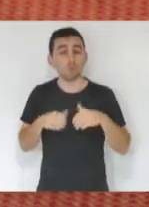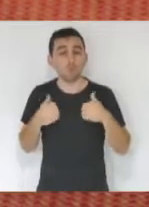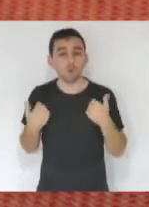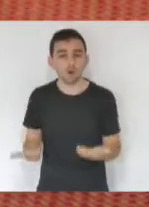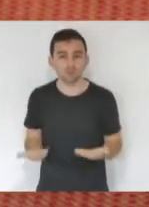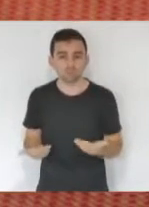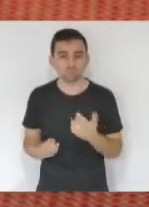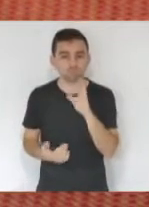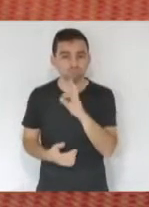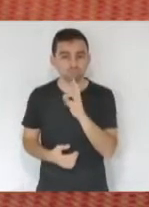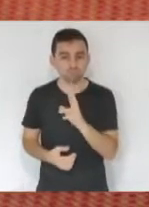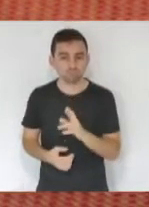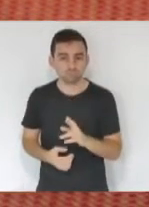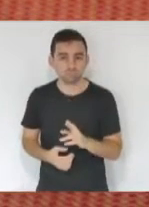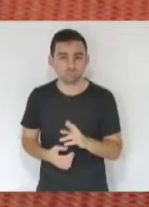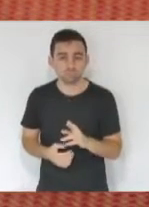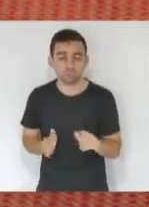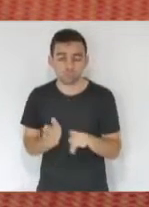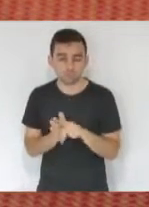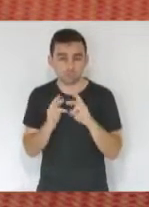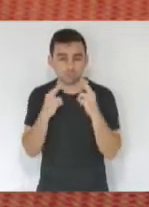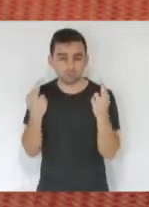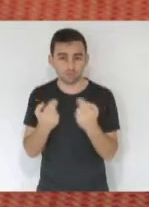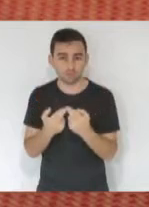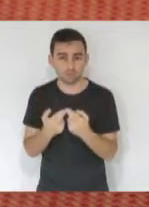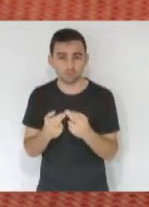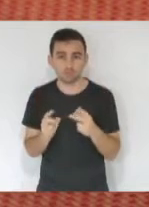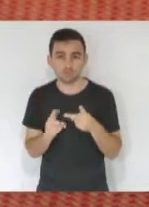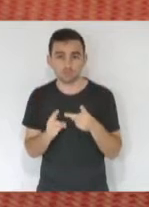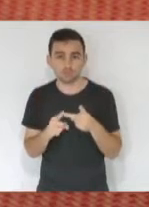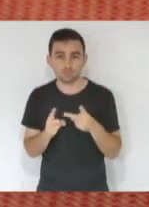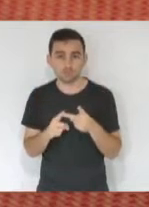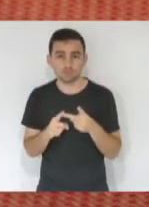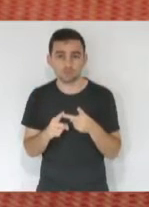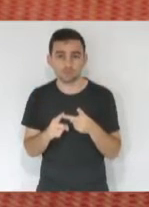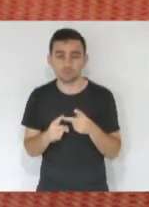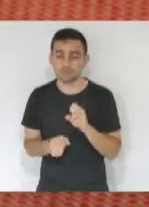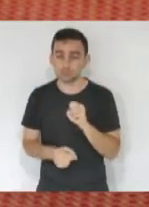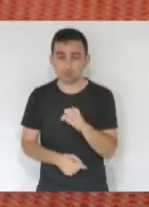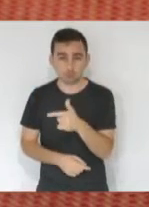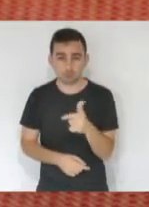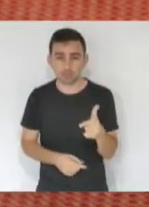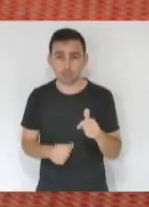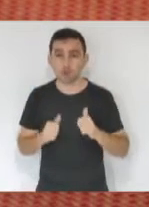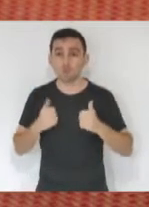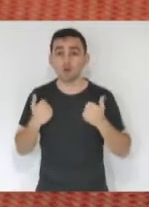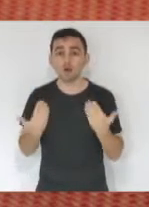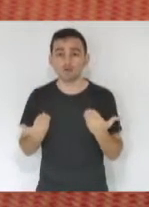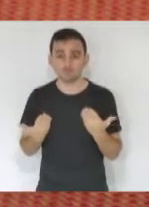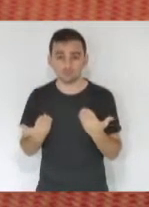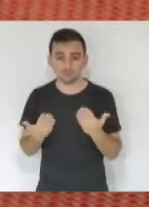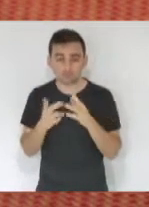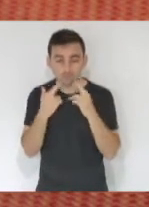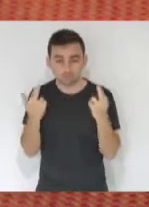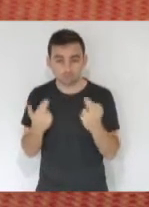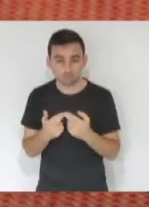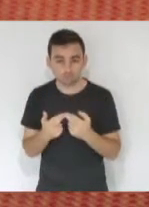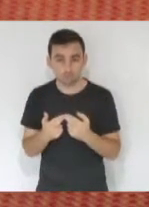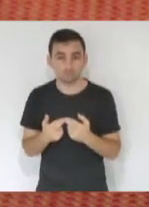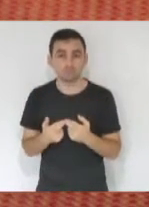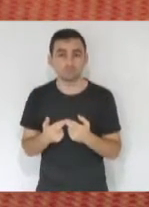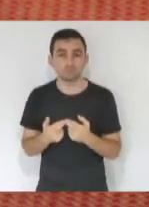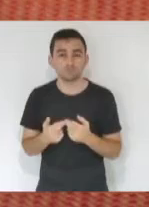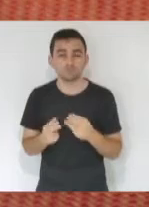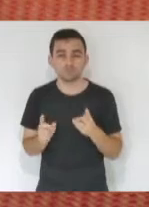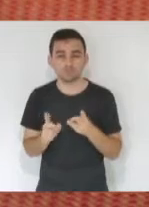da mencionada reunião 2 em caso não tenha ocorrido quando será realizada reunião ponto